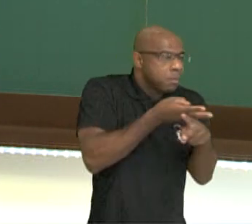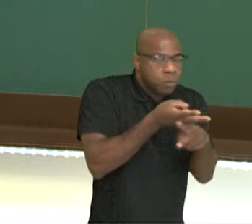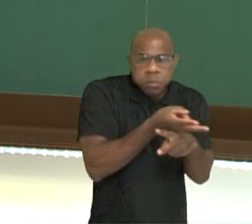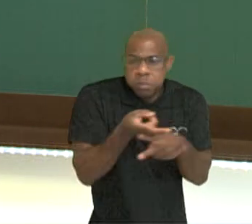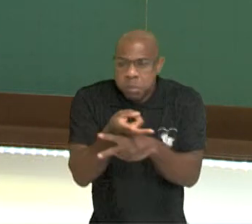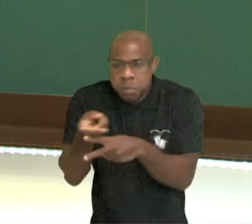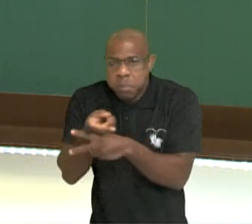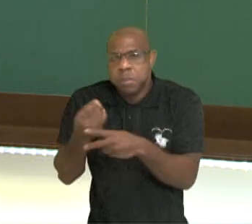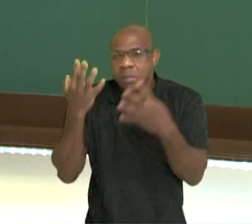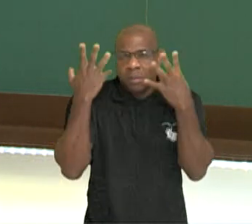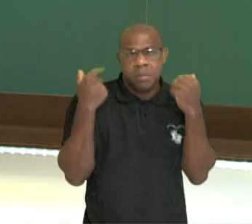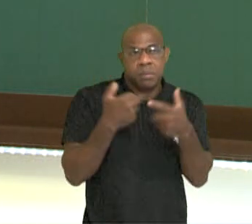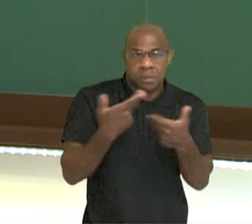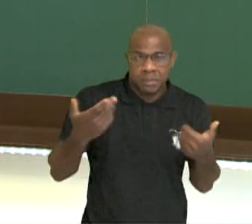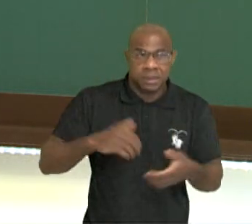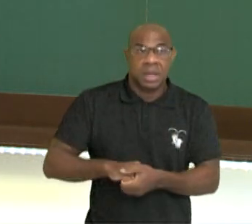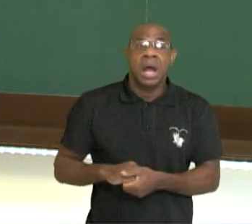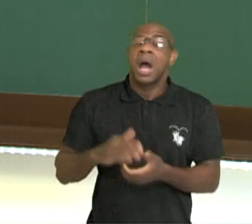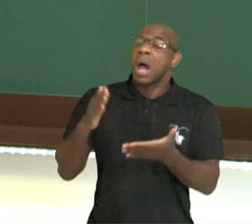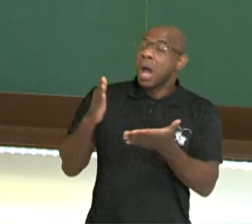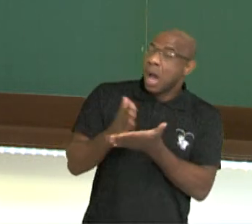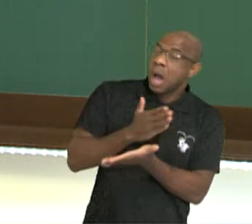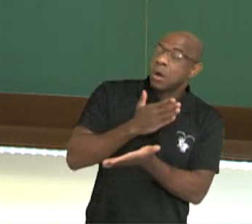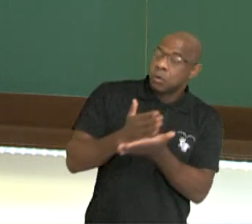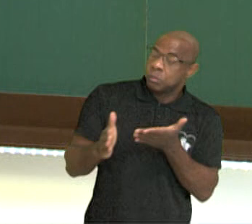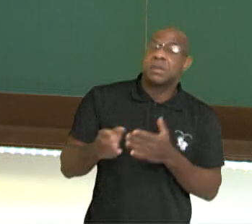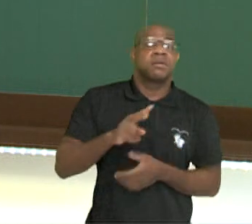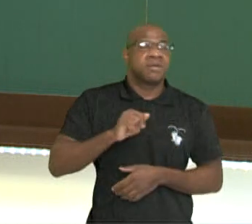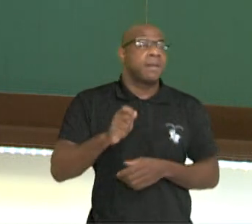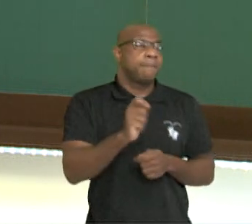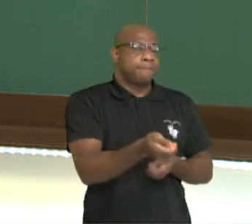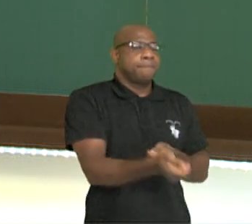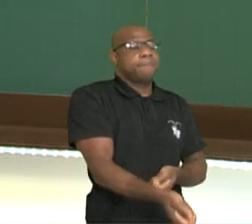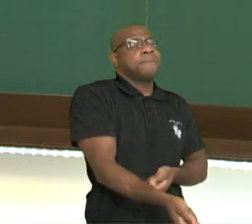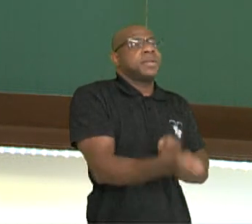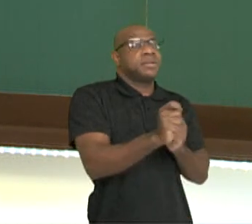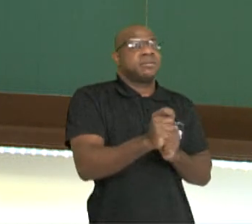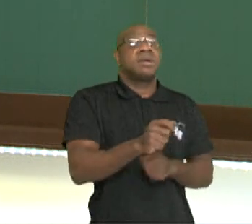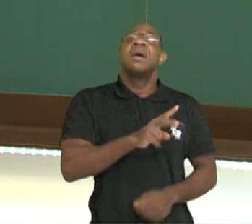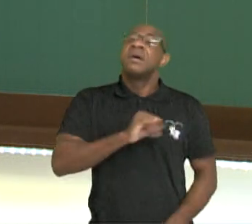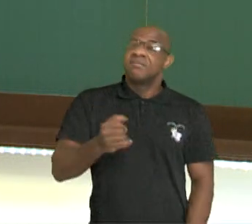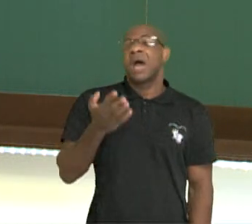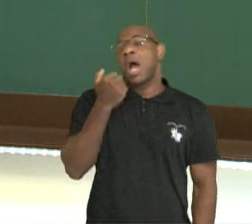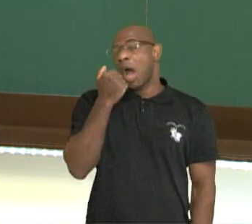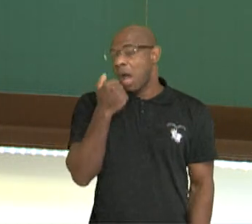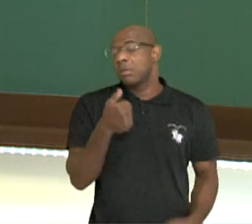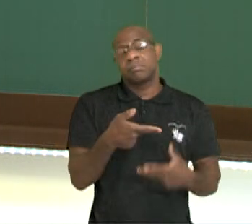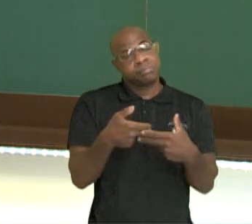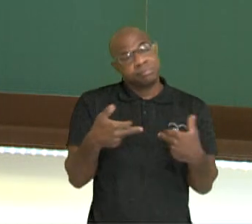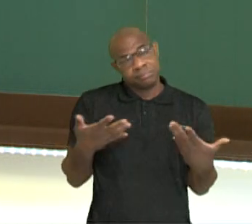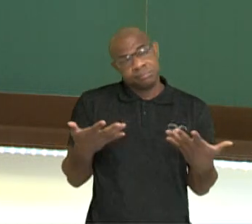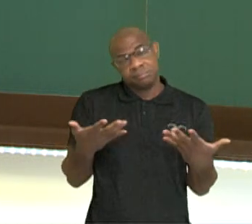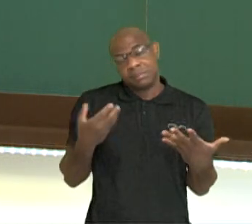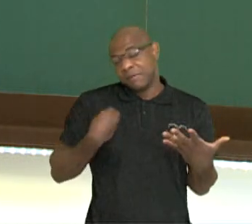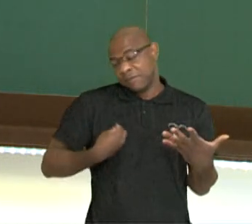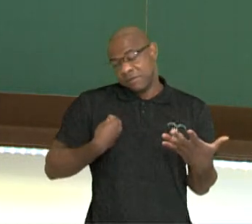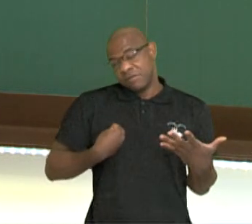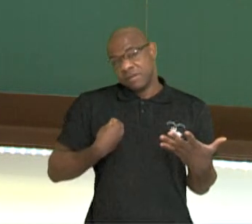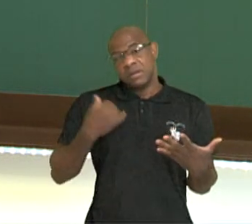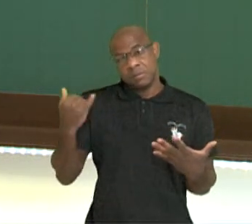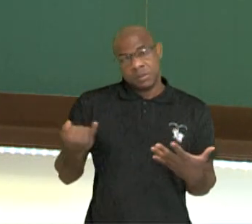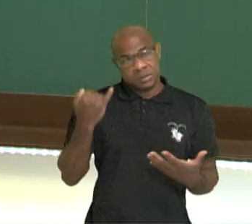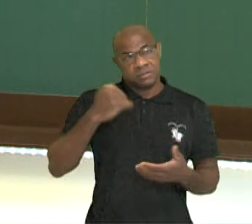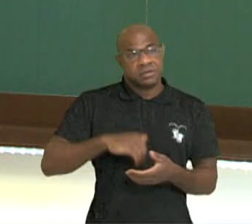pesca. Claro que algumas pessoas vão pescar, vão consumir esses alimentos para sobreviver, mas quando